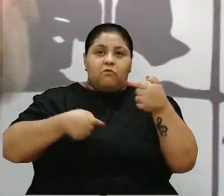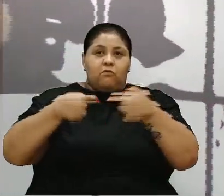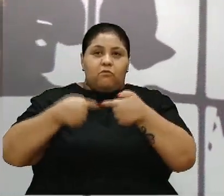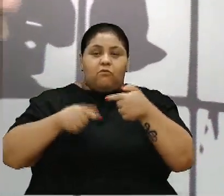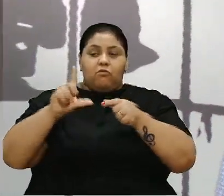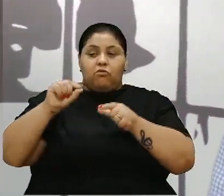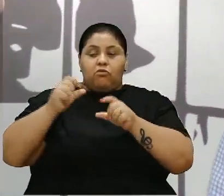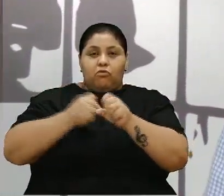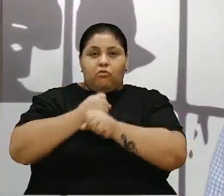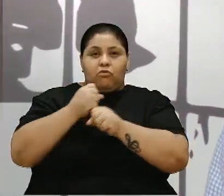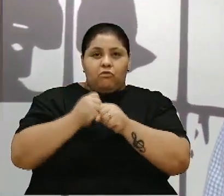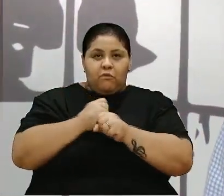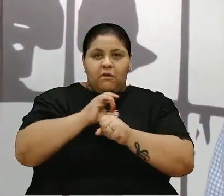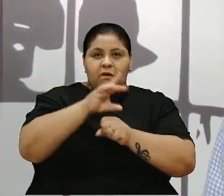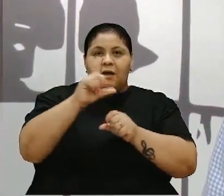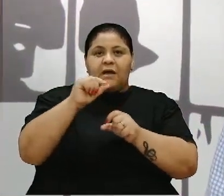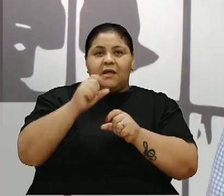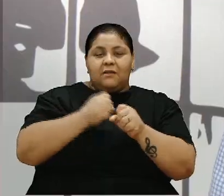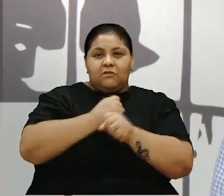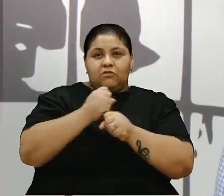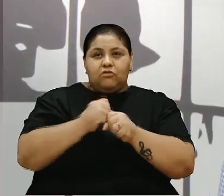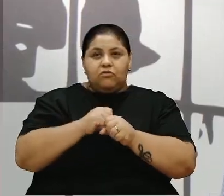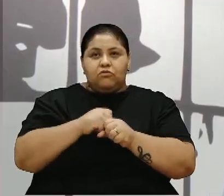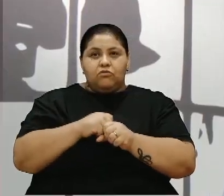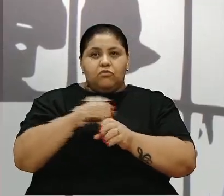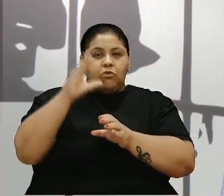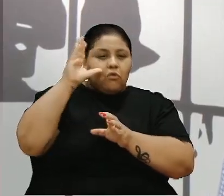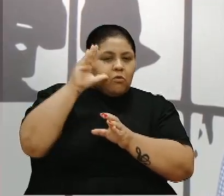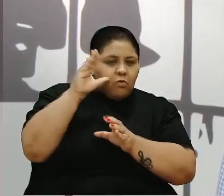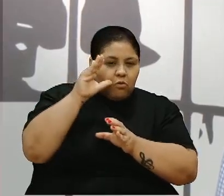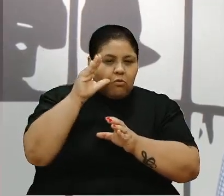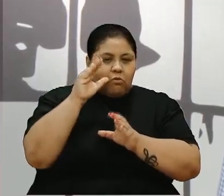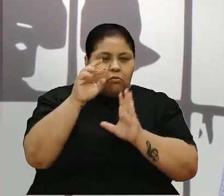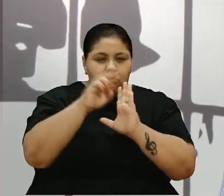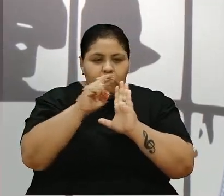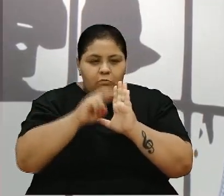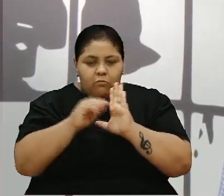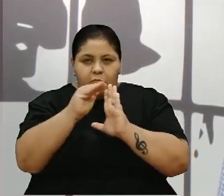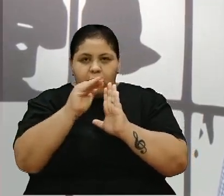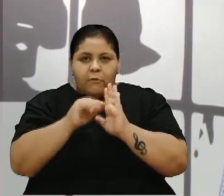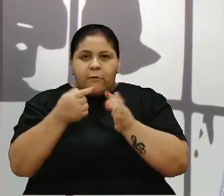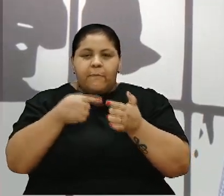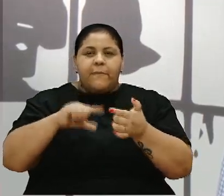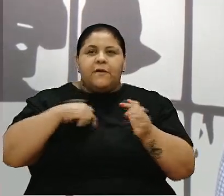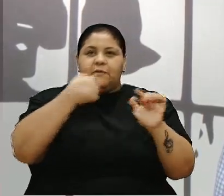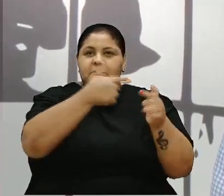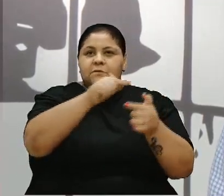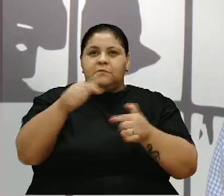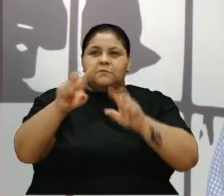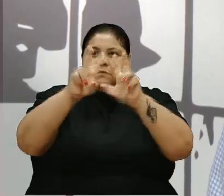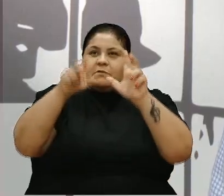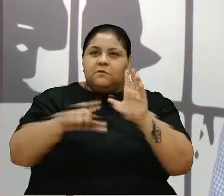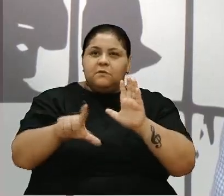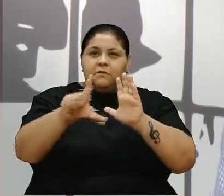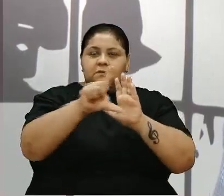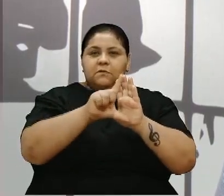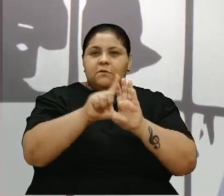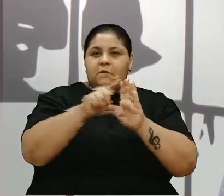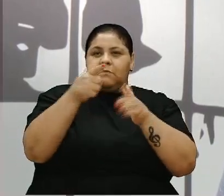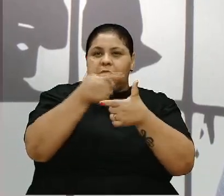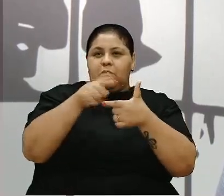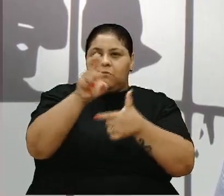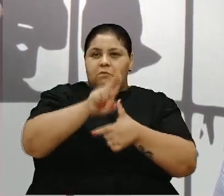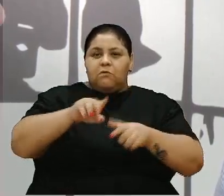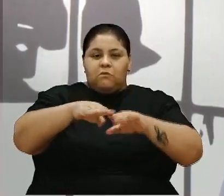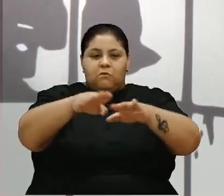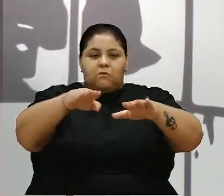anos, né? A cada 10 anos tu revisa o plano, mas tem outras temáticas também que vão ser discutidas aqui, como a lei de parcelamento e uso do solo, como